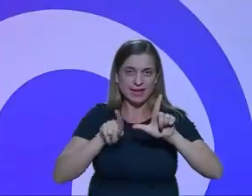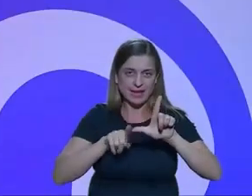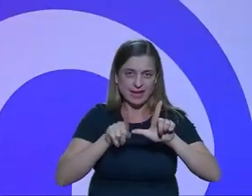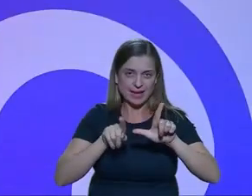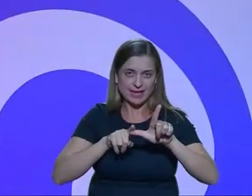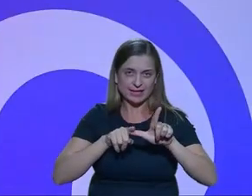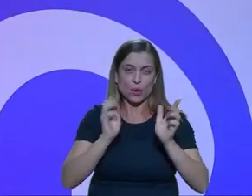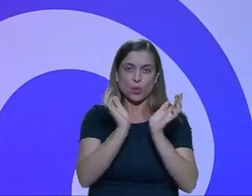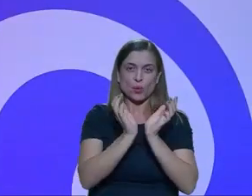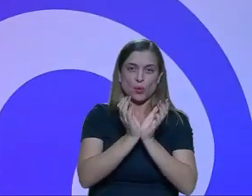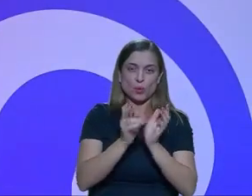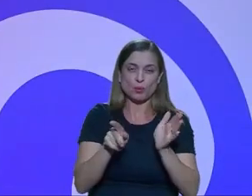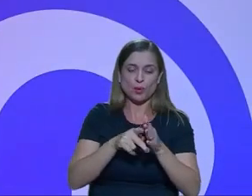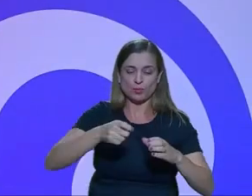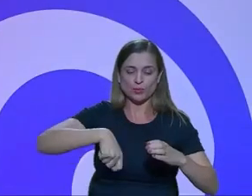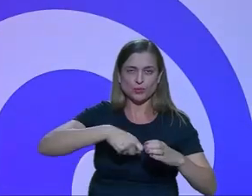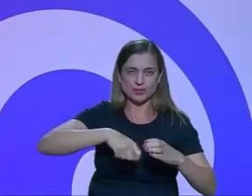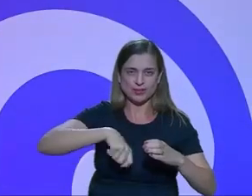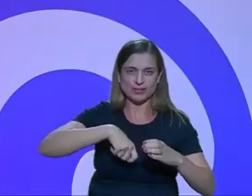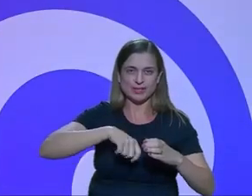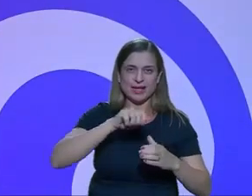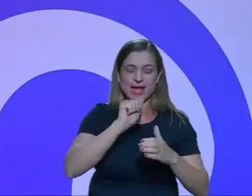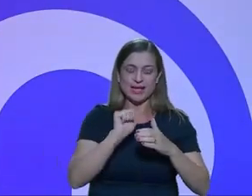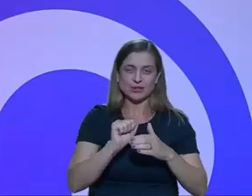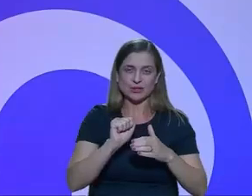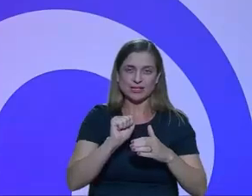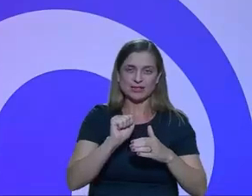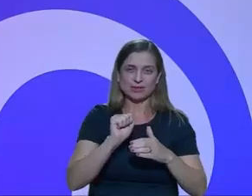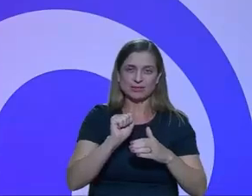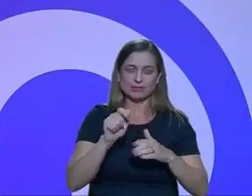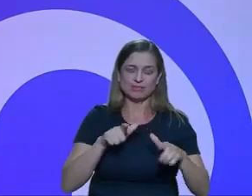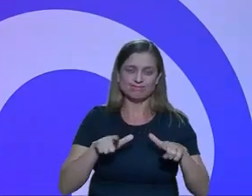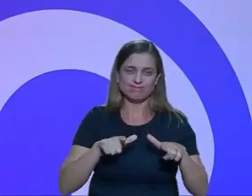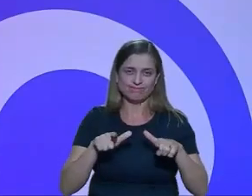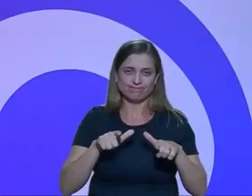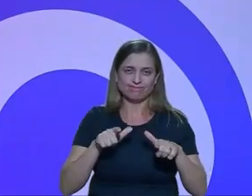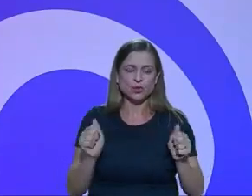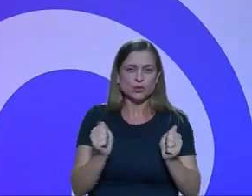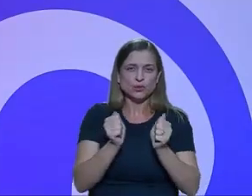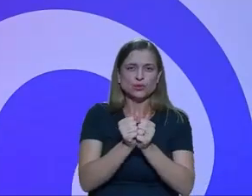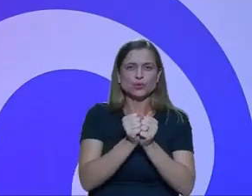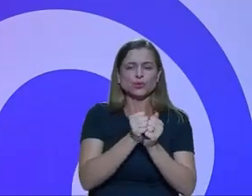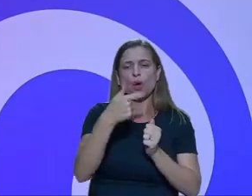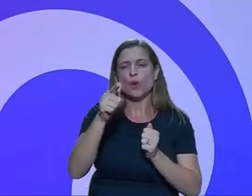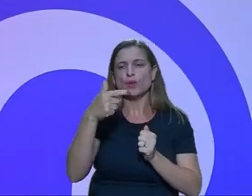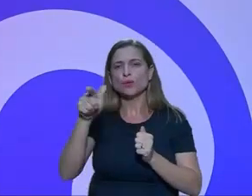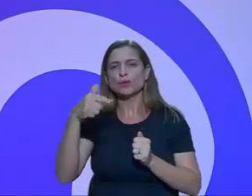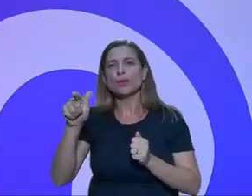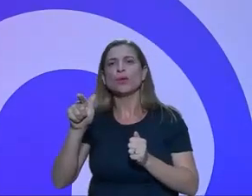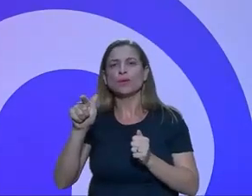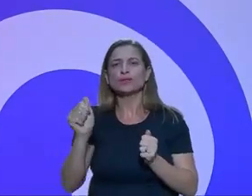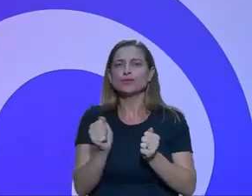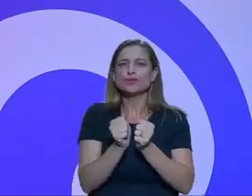da Cozinha, representado aqui pelo Júnior, e a Associação das Auxiliares do Lar, se unem a tantas outras entidades,